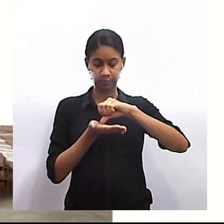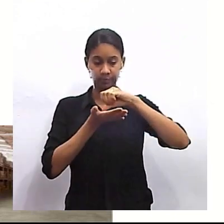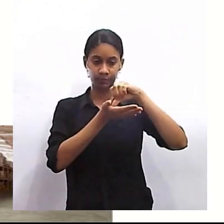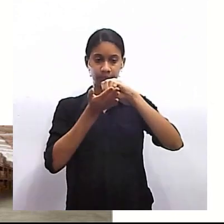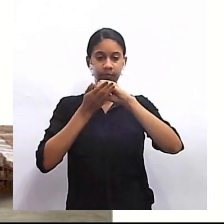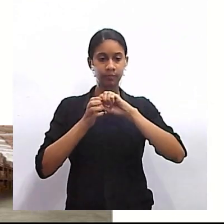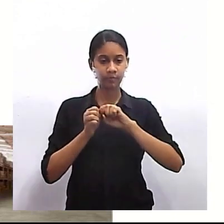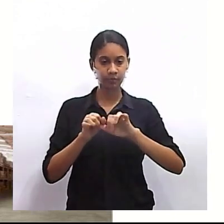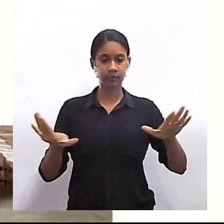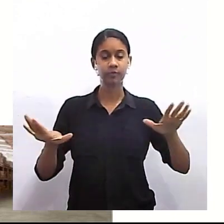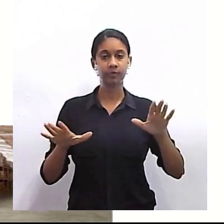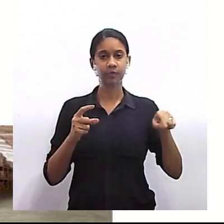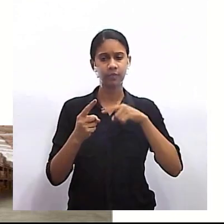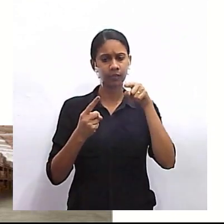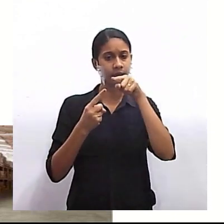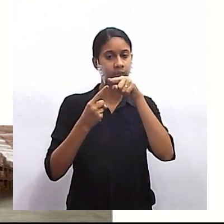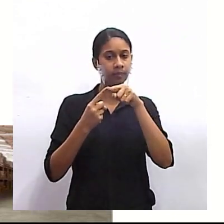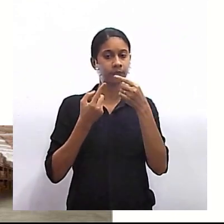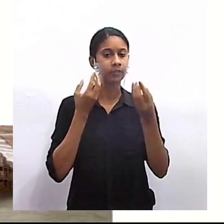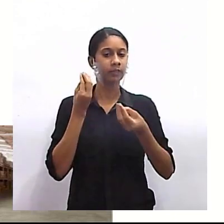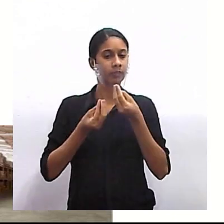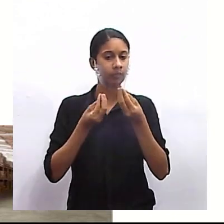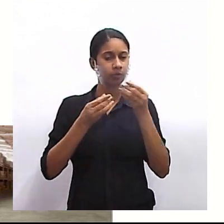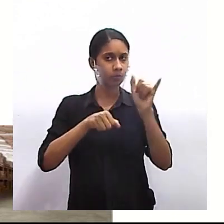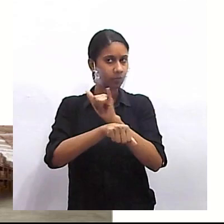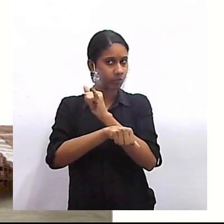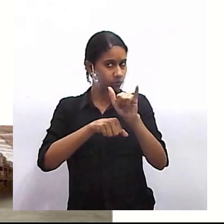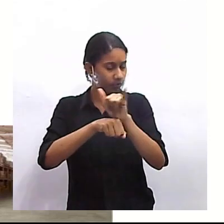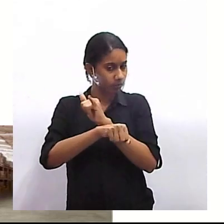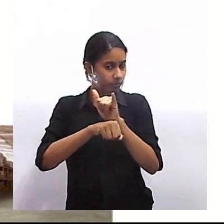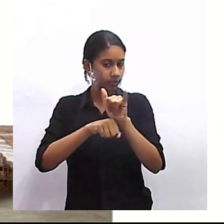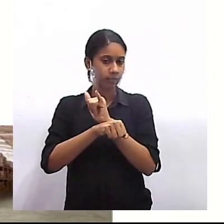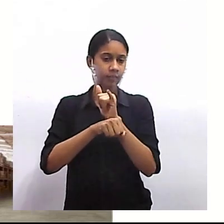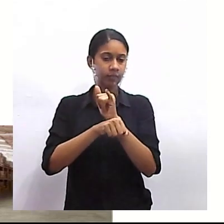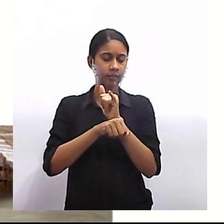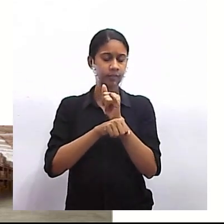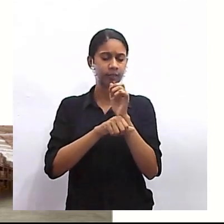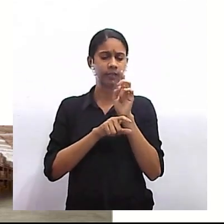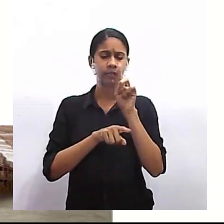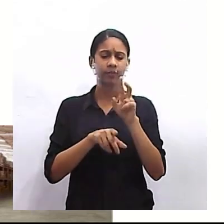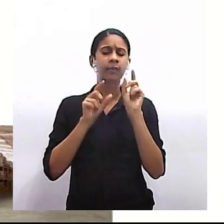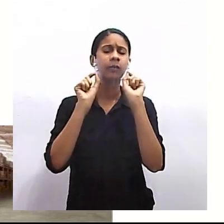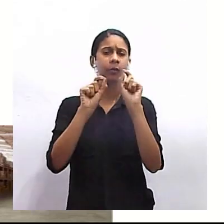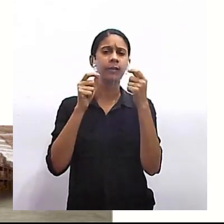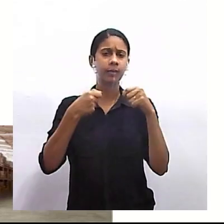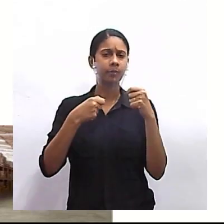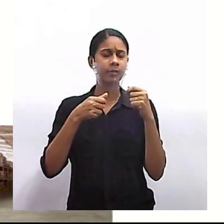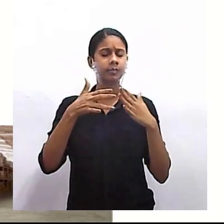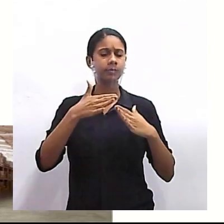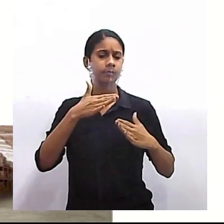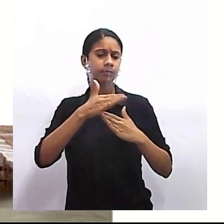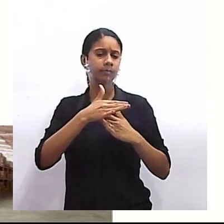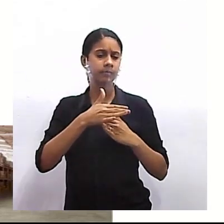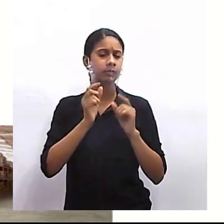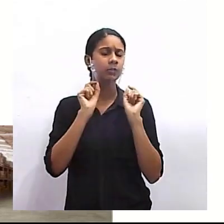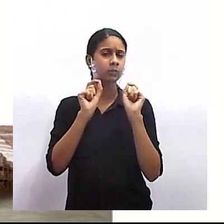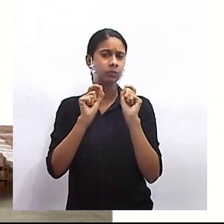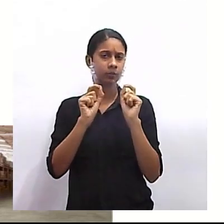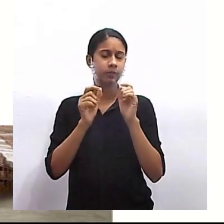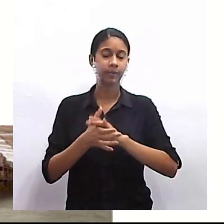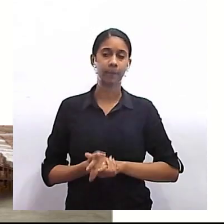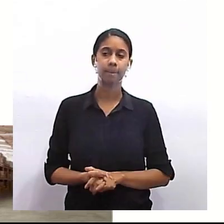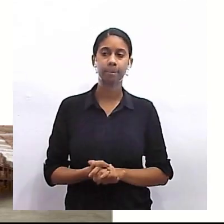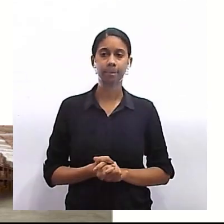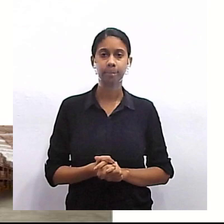e identificando as restrições. Por que eu tenho que verificar isso? Um exemplo clássico,